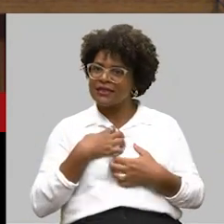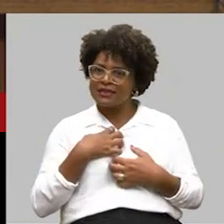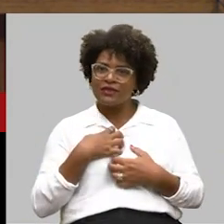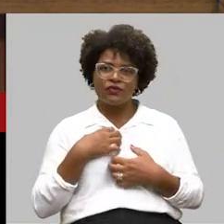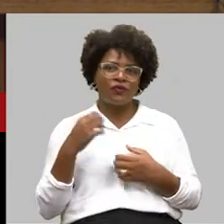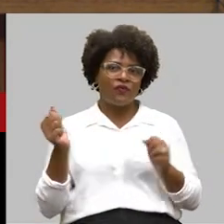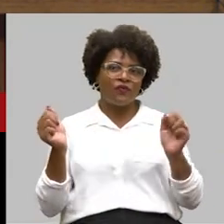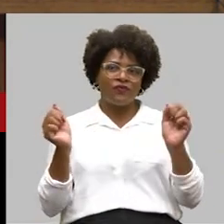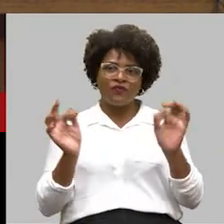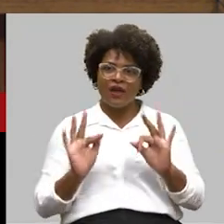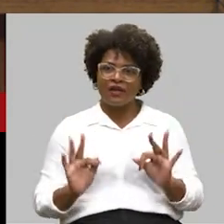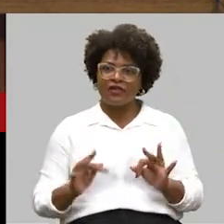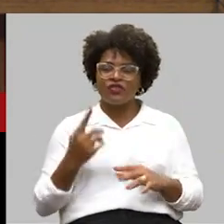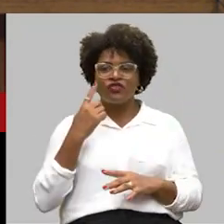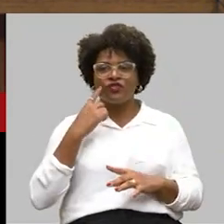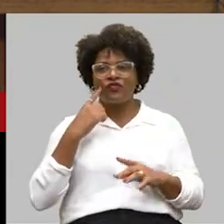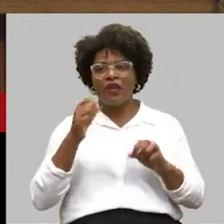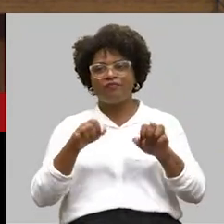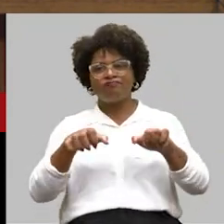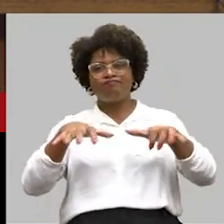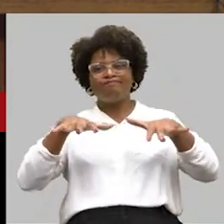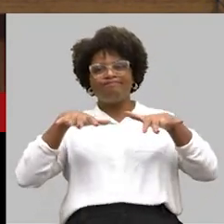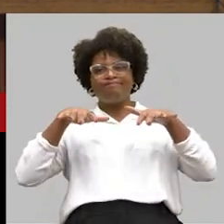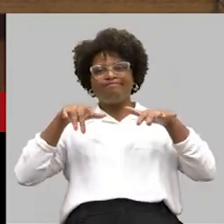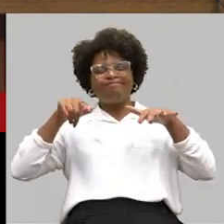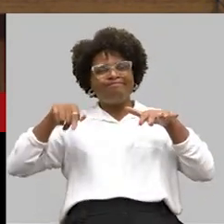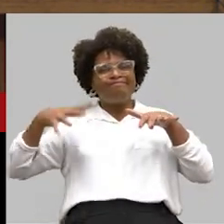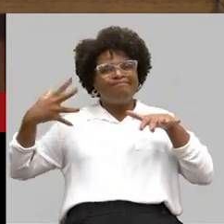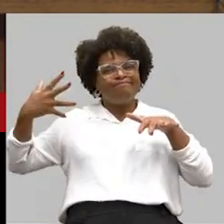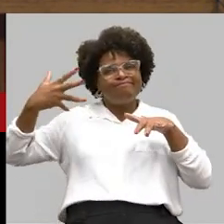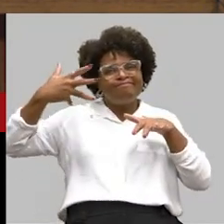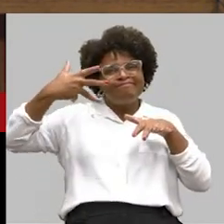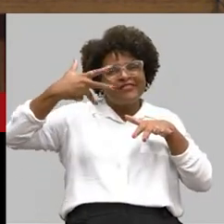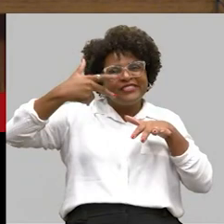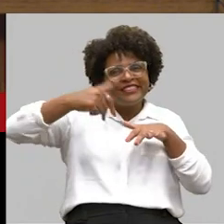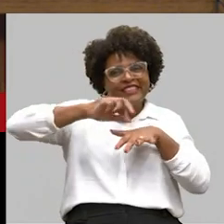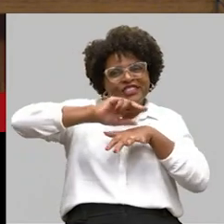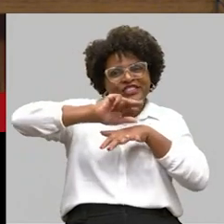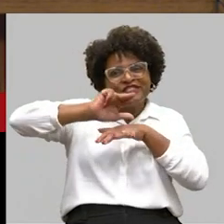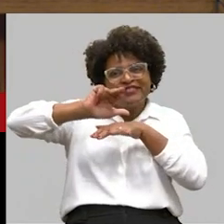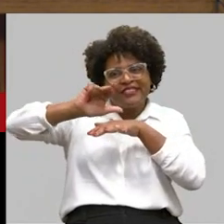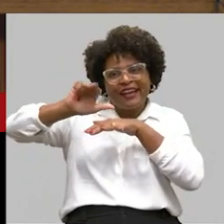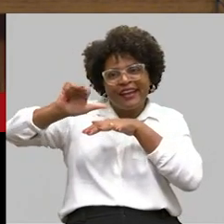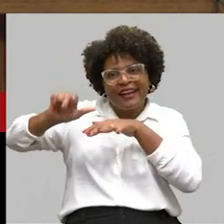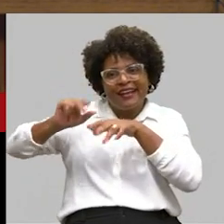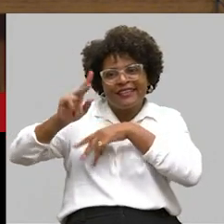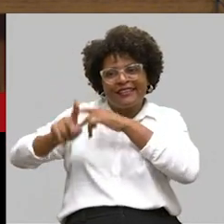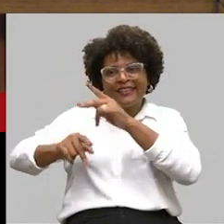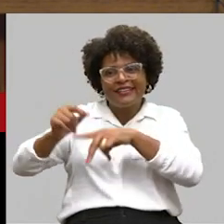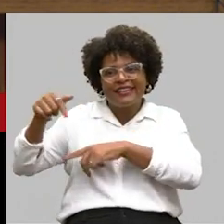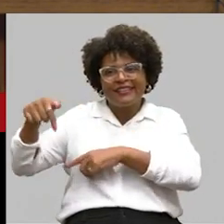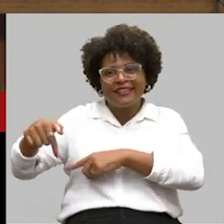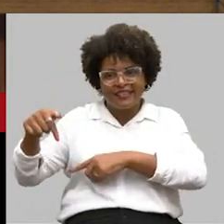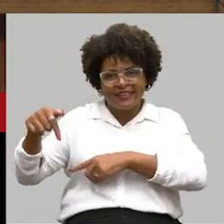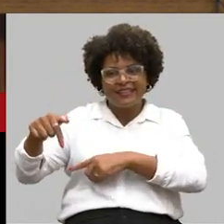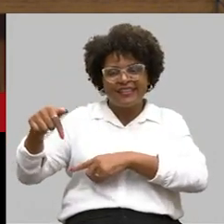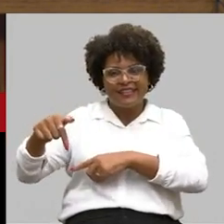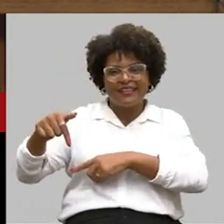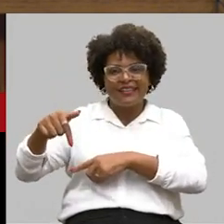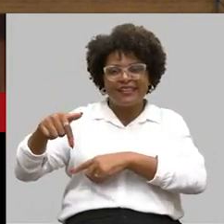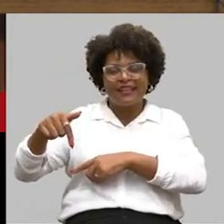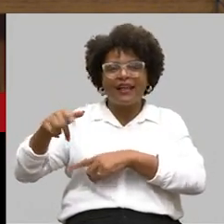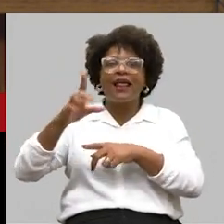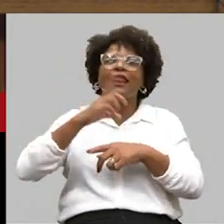vendo essa plateia tão linda tão gigante tão colorida tão diversa e e a gente tem que